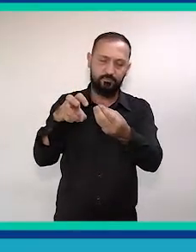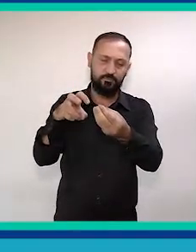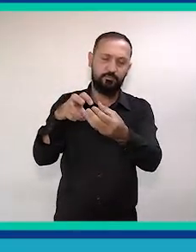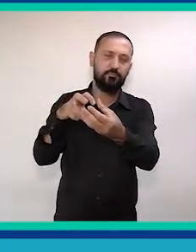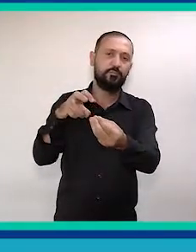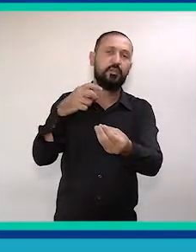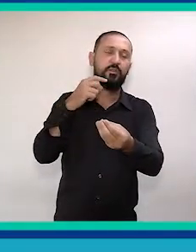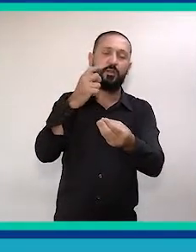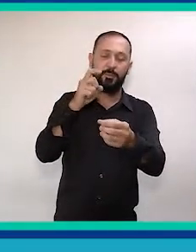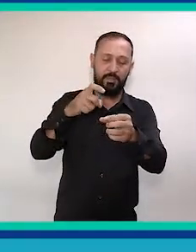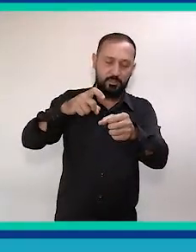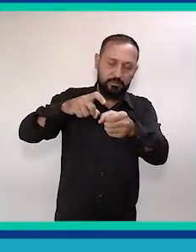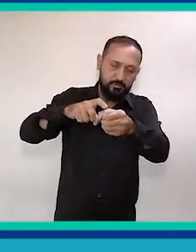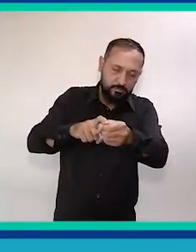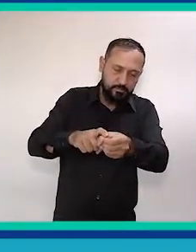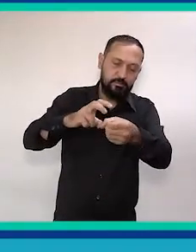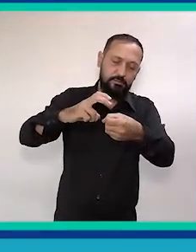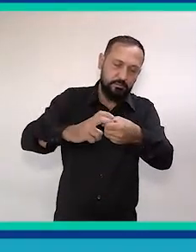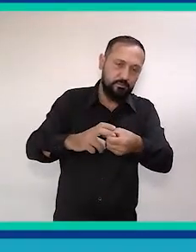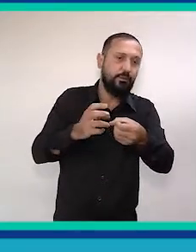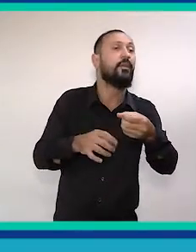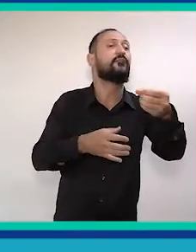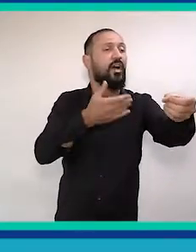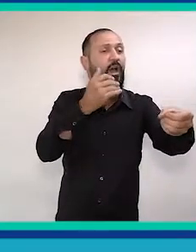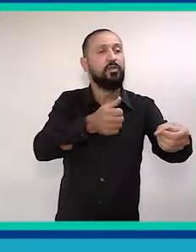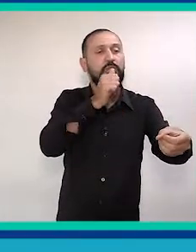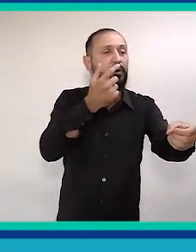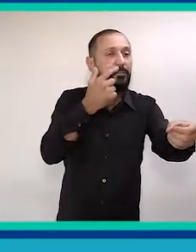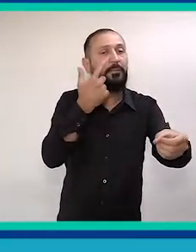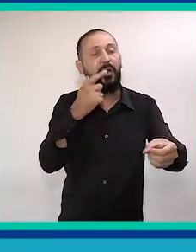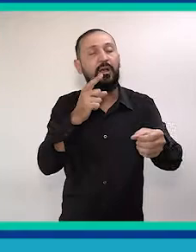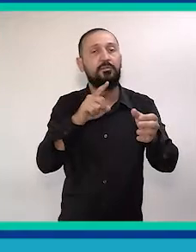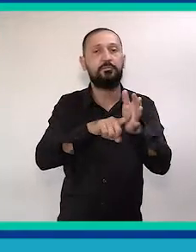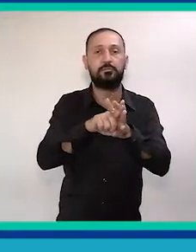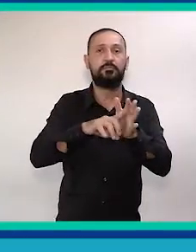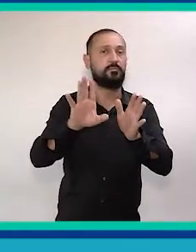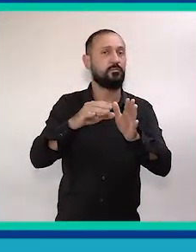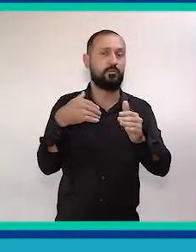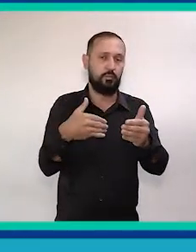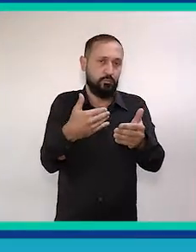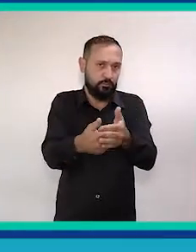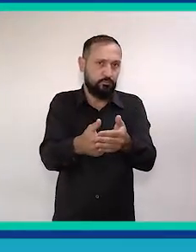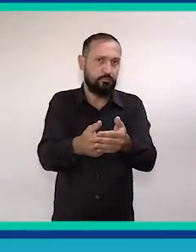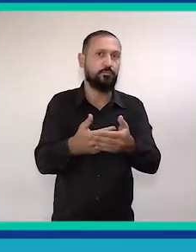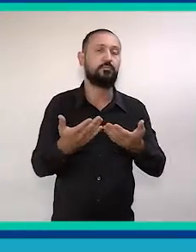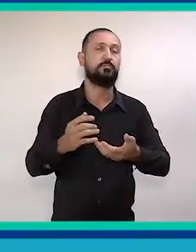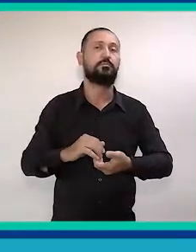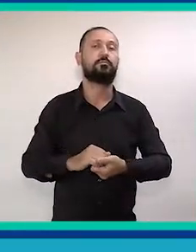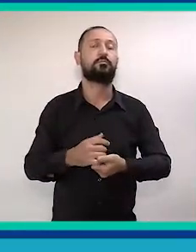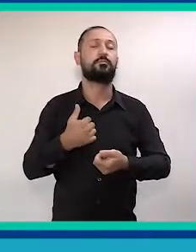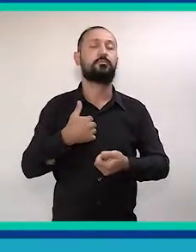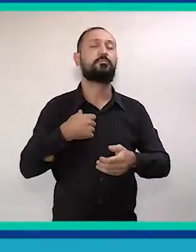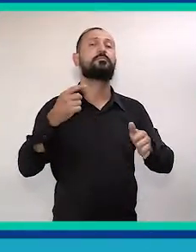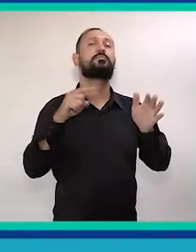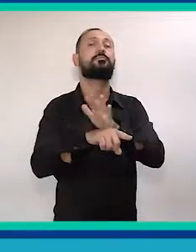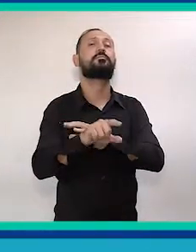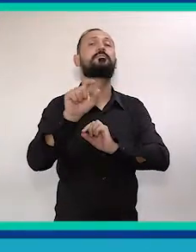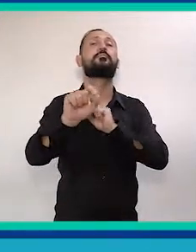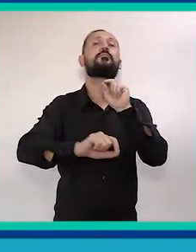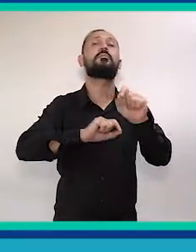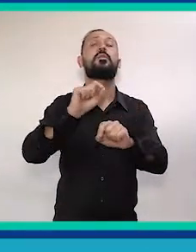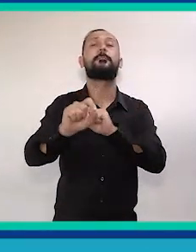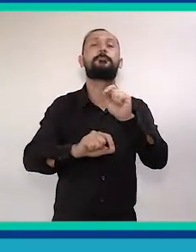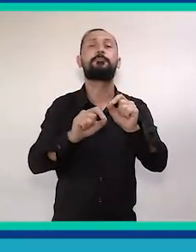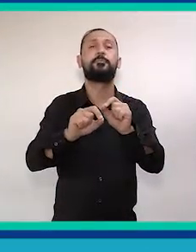né? Certo. Você já falou assim, não é simplesmente pegar o veneno e sair distribuindo para as pessoas e ver o que acontece. Não, existe todo um processo. Então,